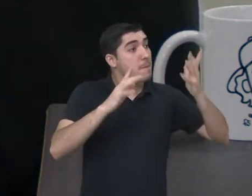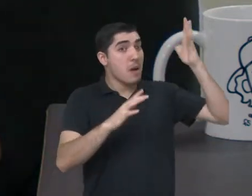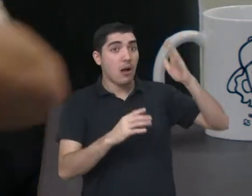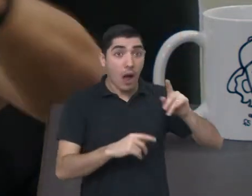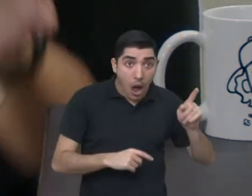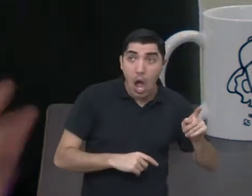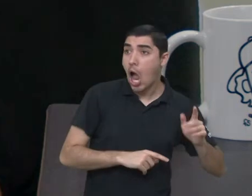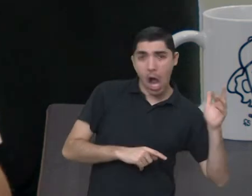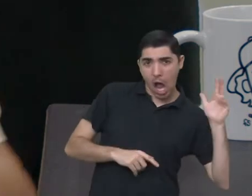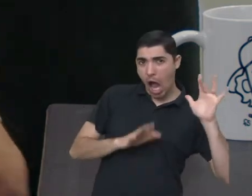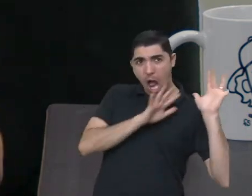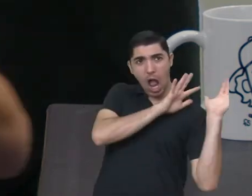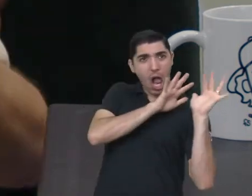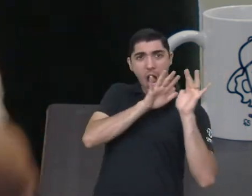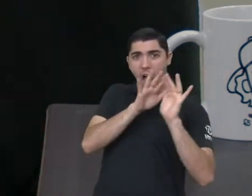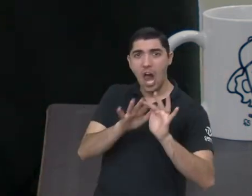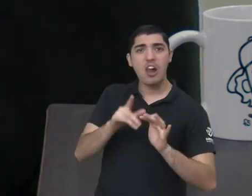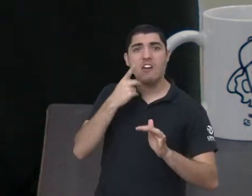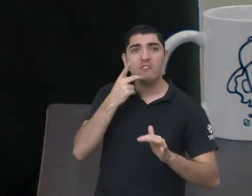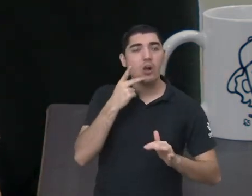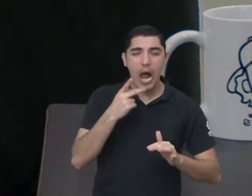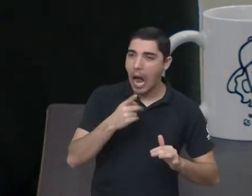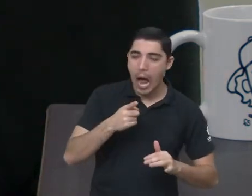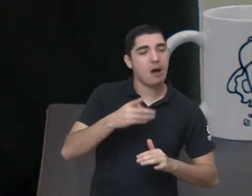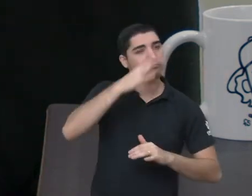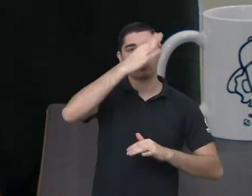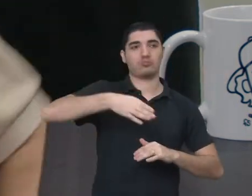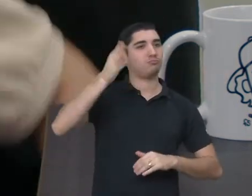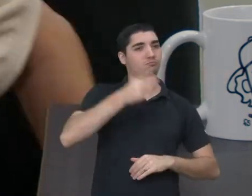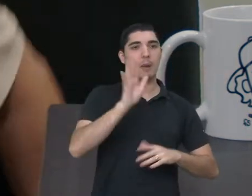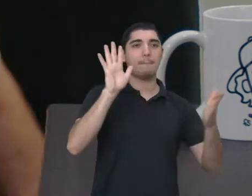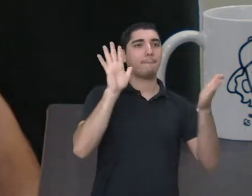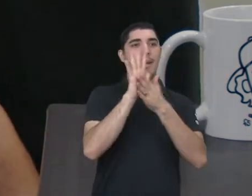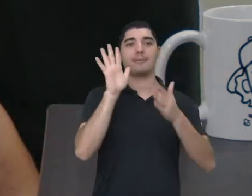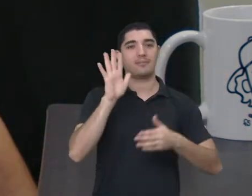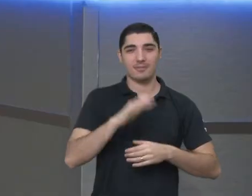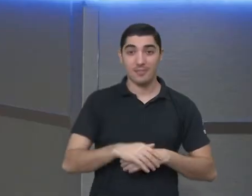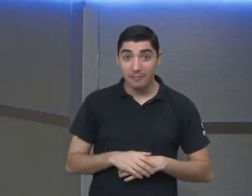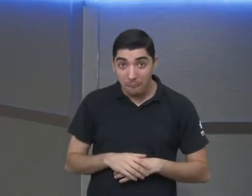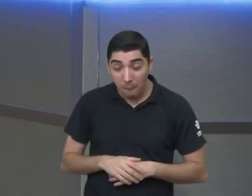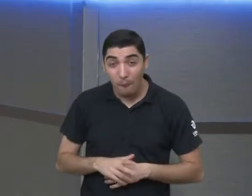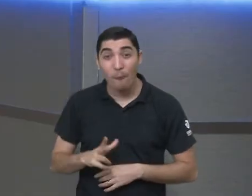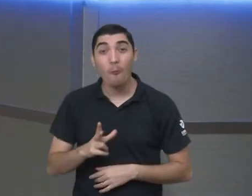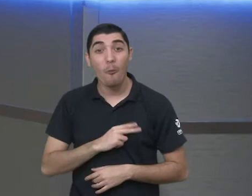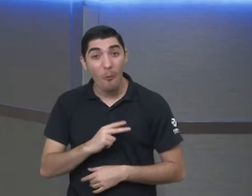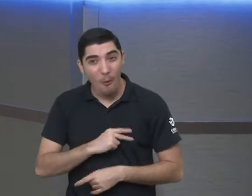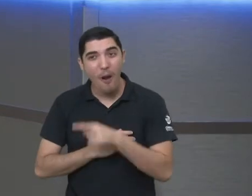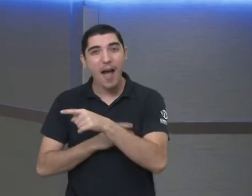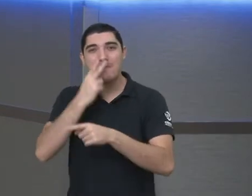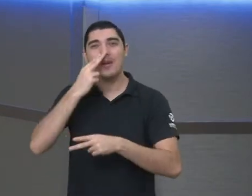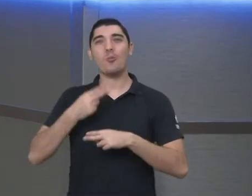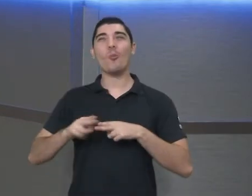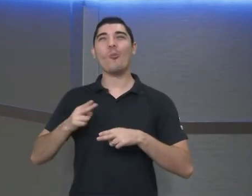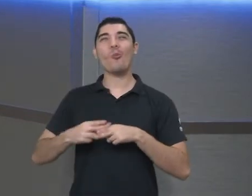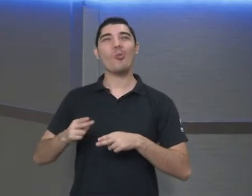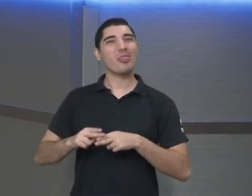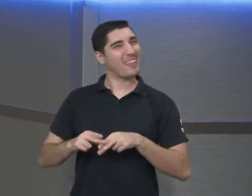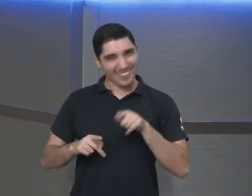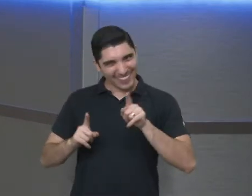e fui eu, Cláudio Brasil, Alberto Simões, Aurélio de Barros, um Fusquinha vermelho, a rádio tinha um Fusquinha vermelho, e em 5 no